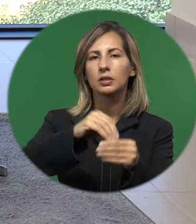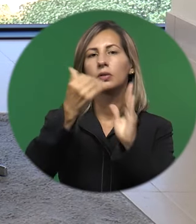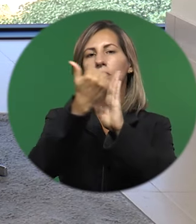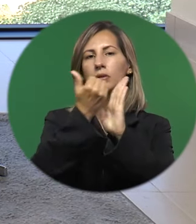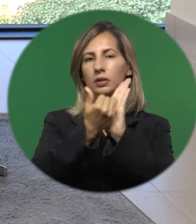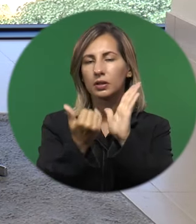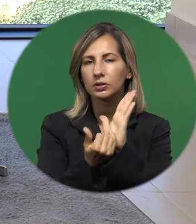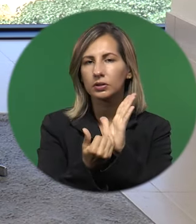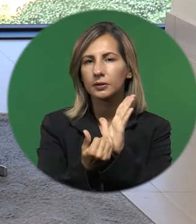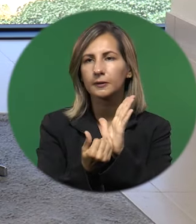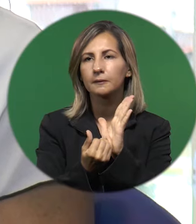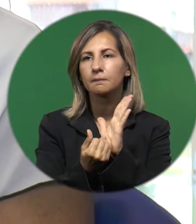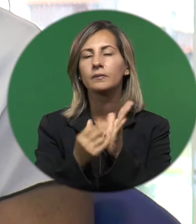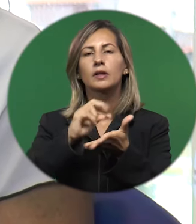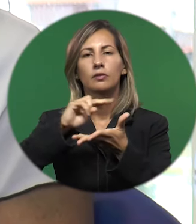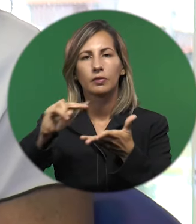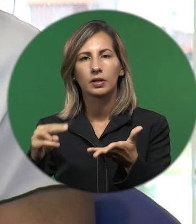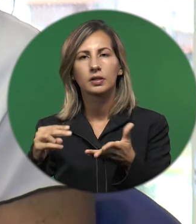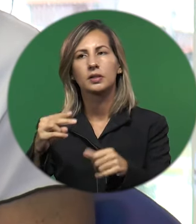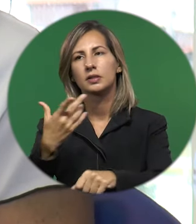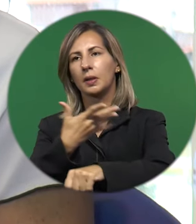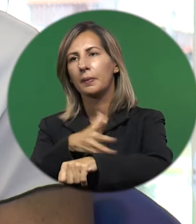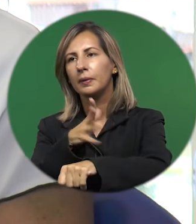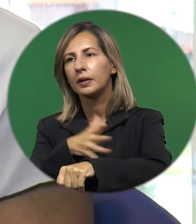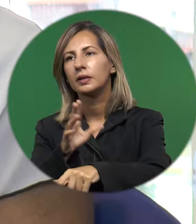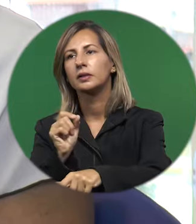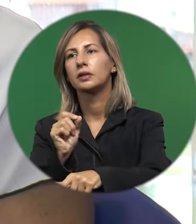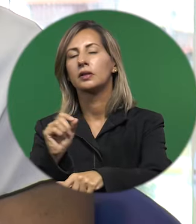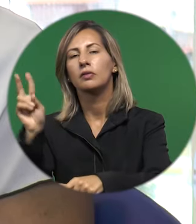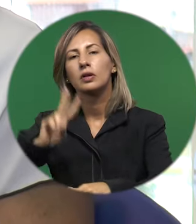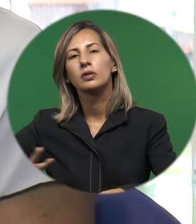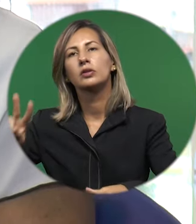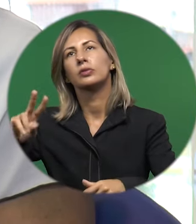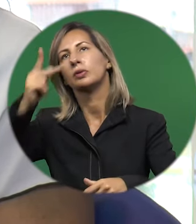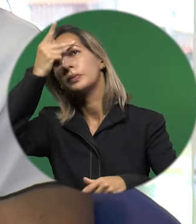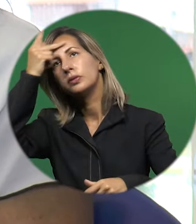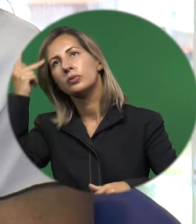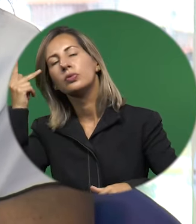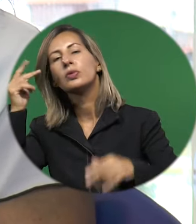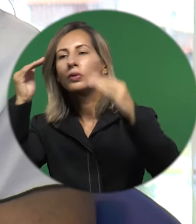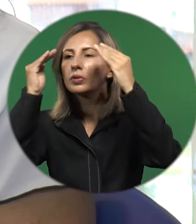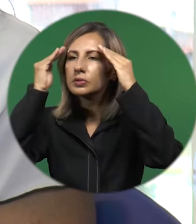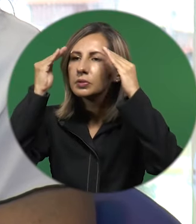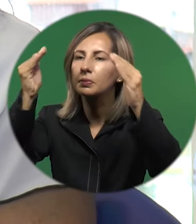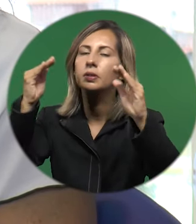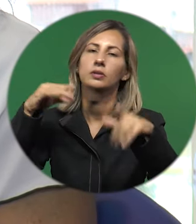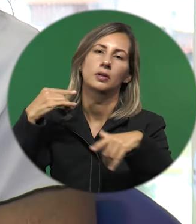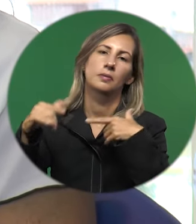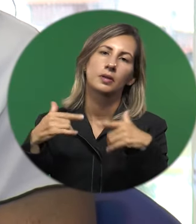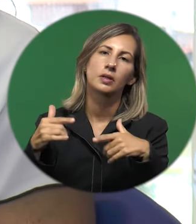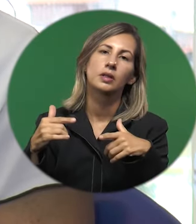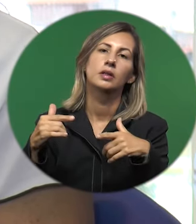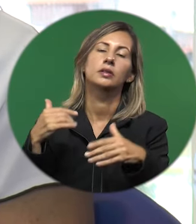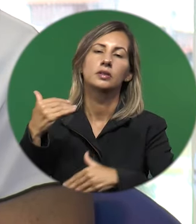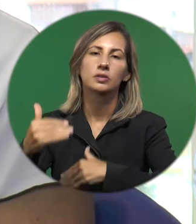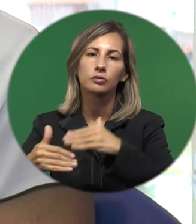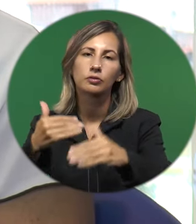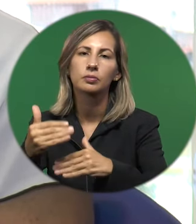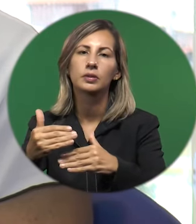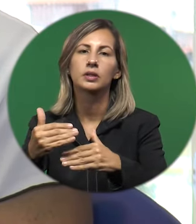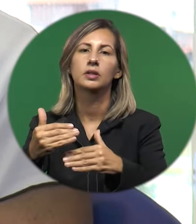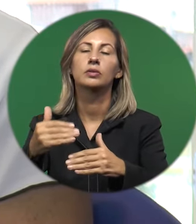inserida no planejamento estratégico, e outras práticas, como valorização do servidor, para reconhecimento do servidor e para